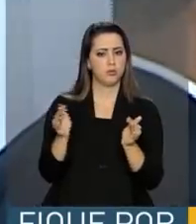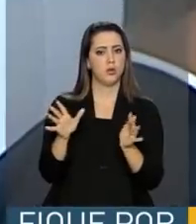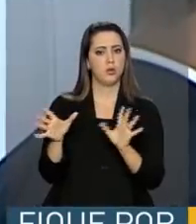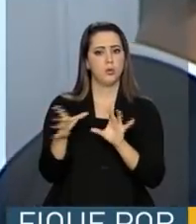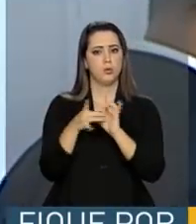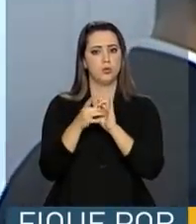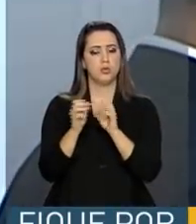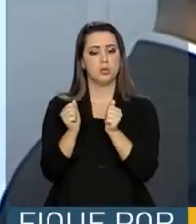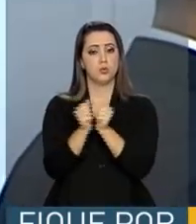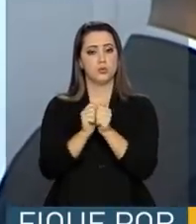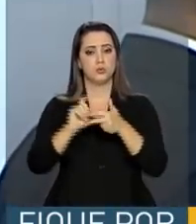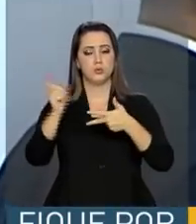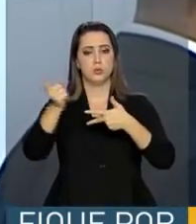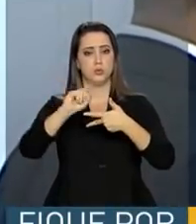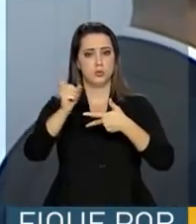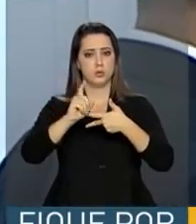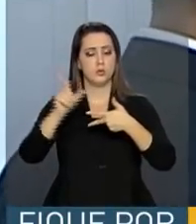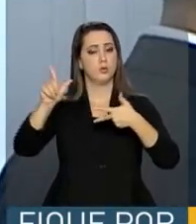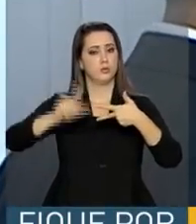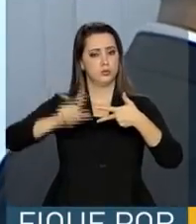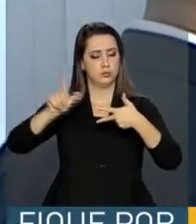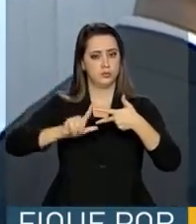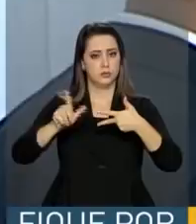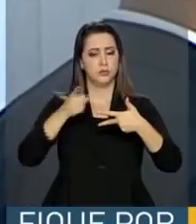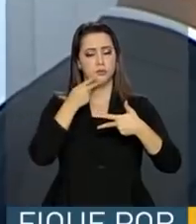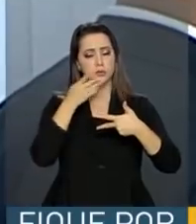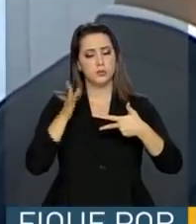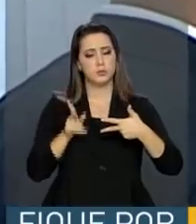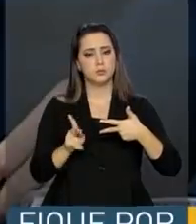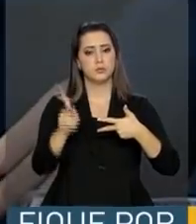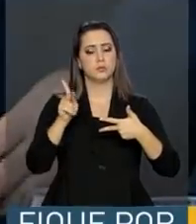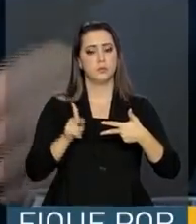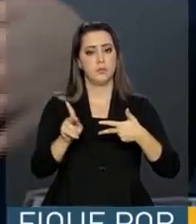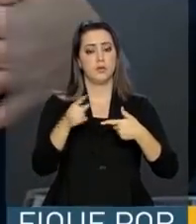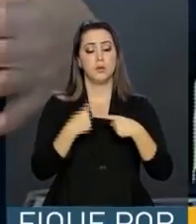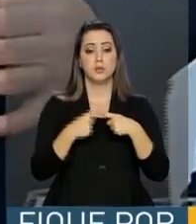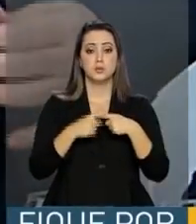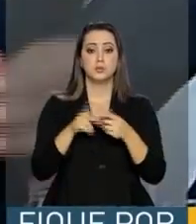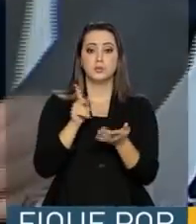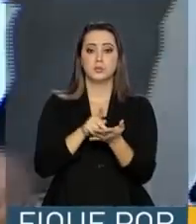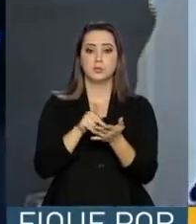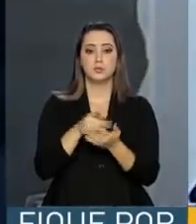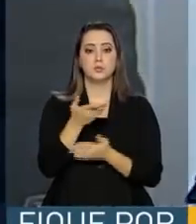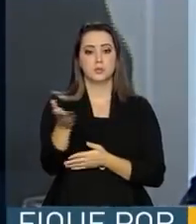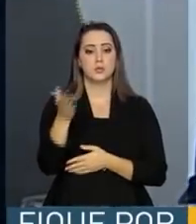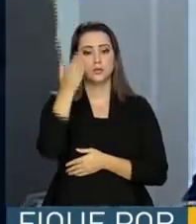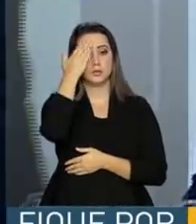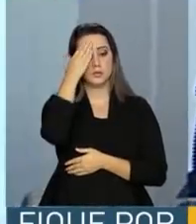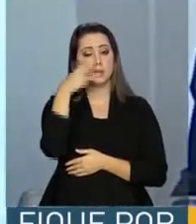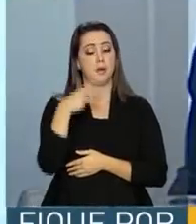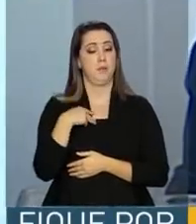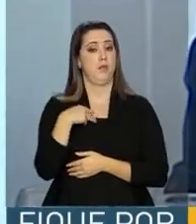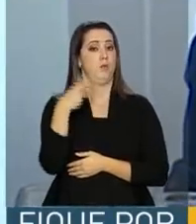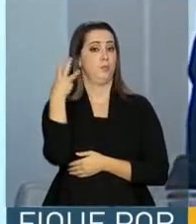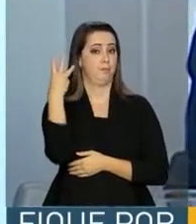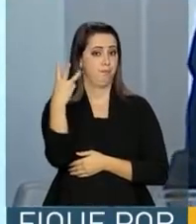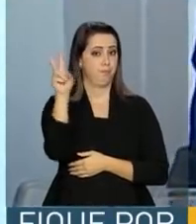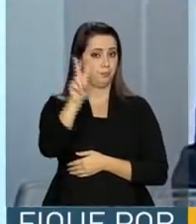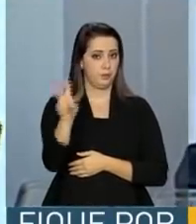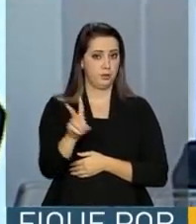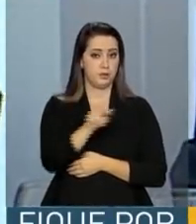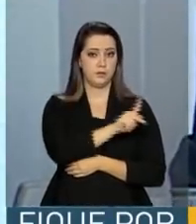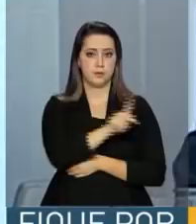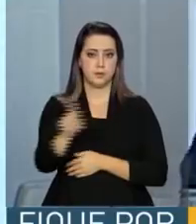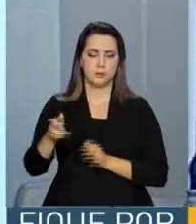conjunta do executivo com o legislativo não me canso de dizer isso porque na verdade vocês sabem eu fui três vezes presidente da câmara dos deputados